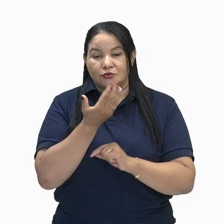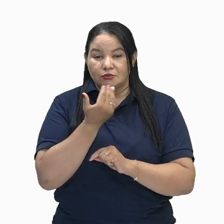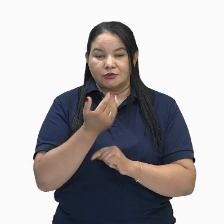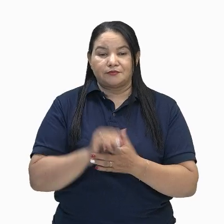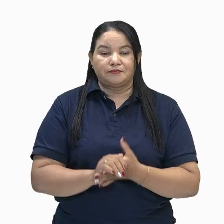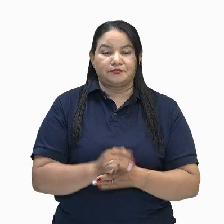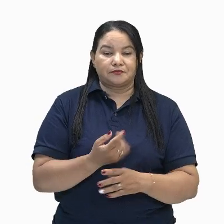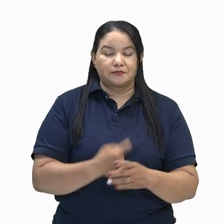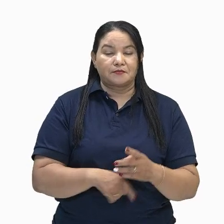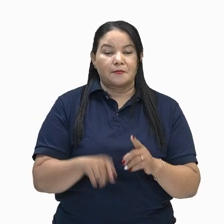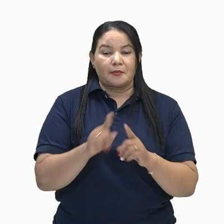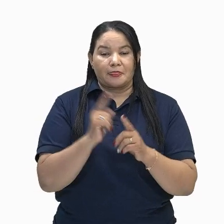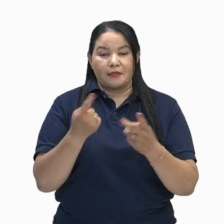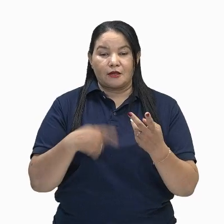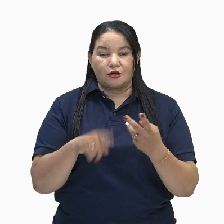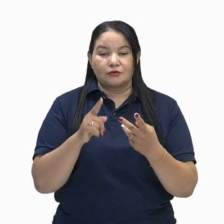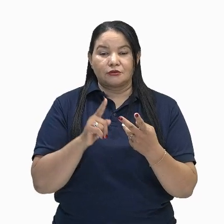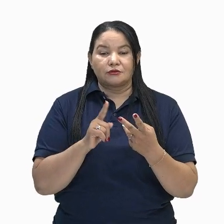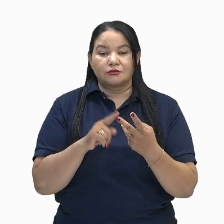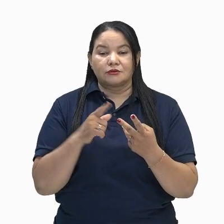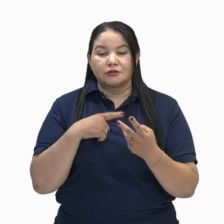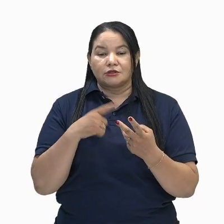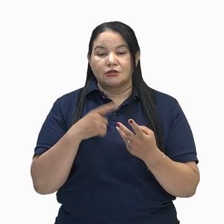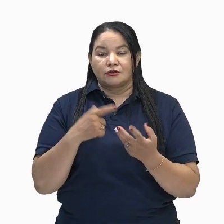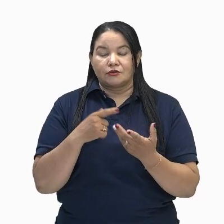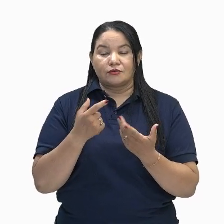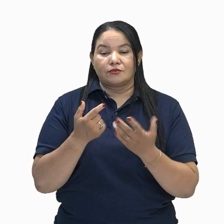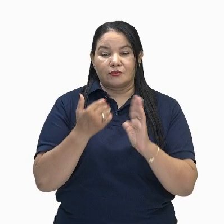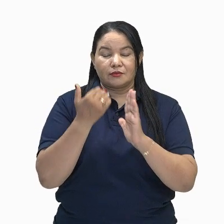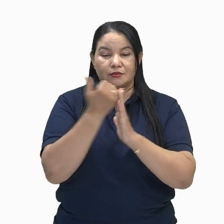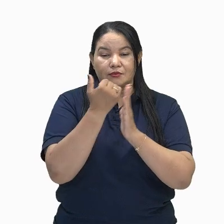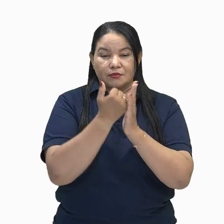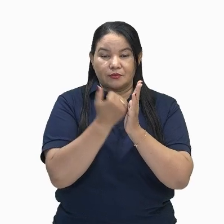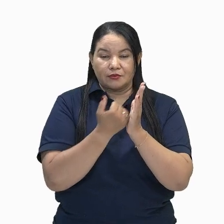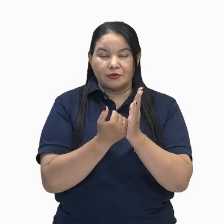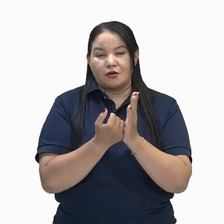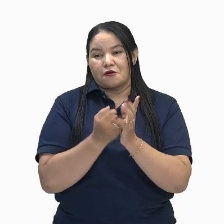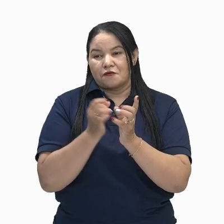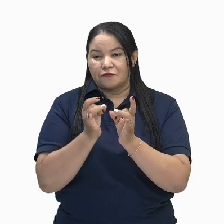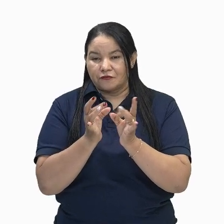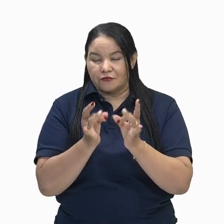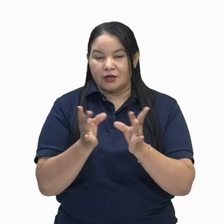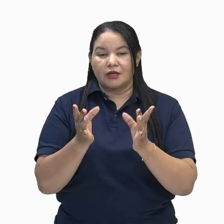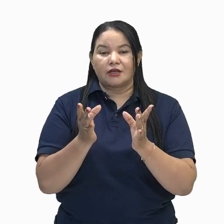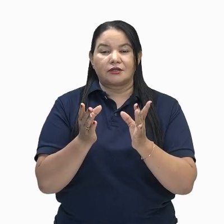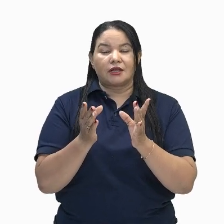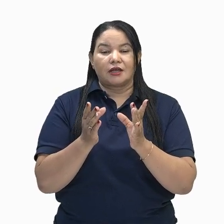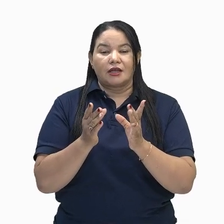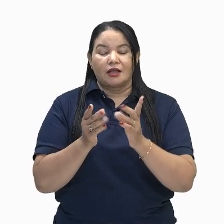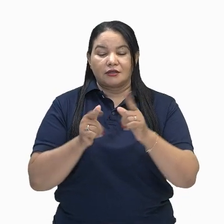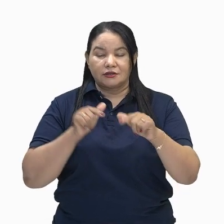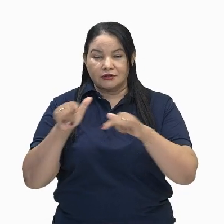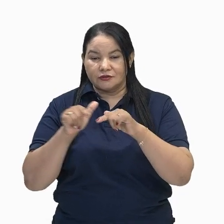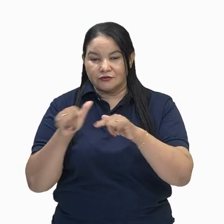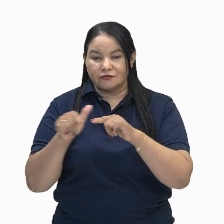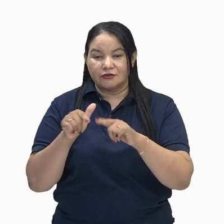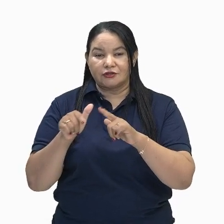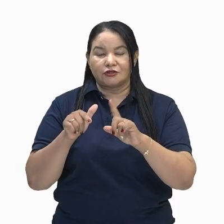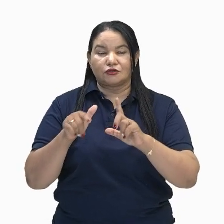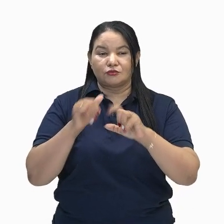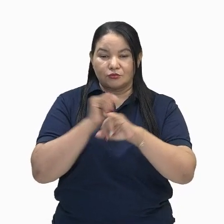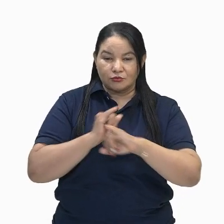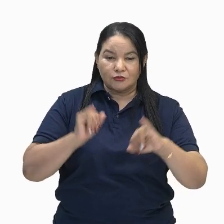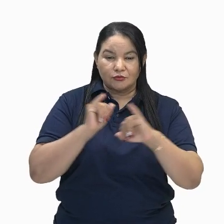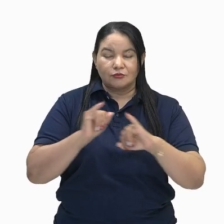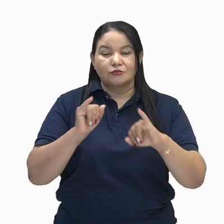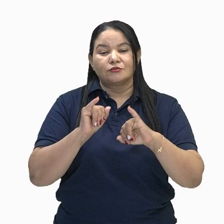classificados, ali vai ter vários tipos de informações, né? Venda de produtos, serviços, né,